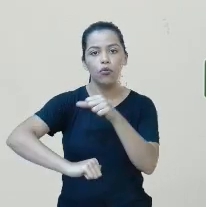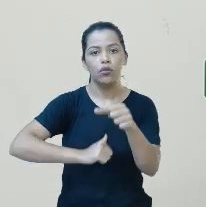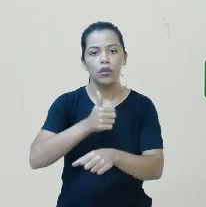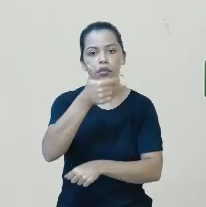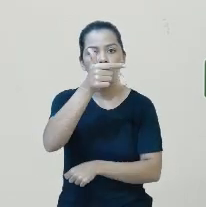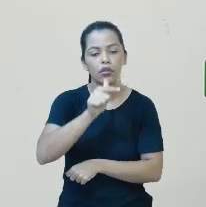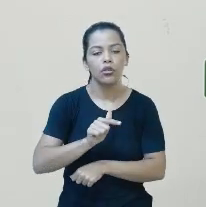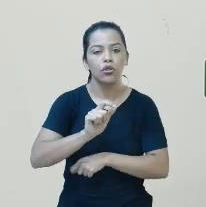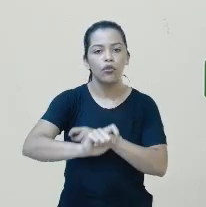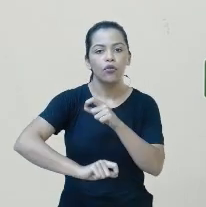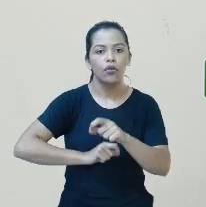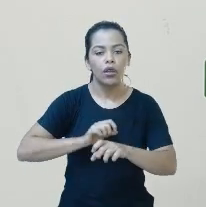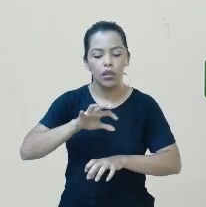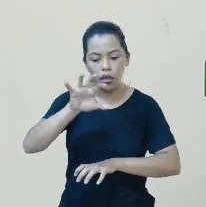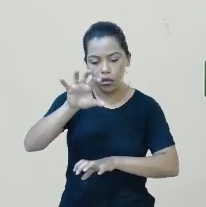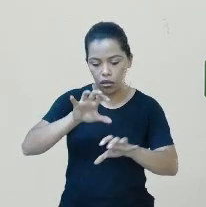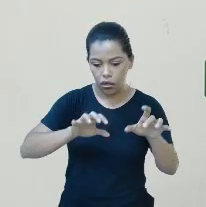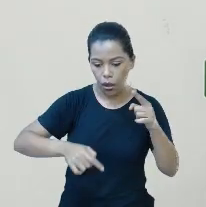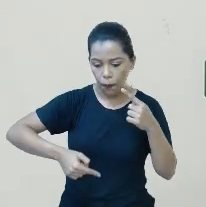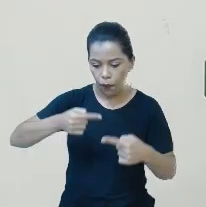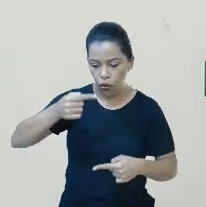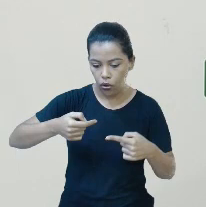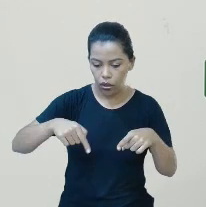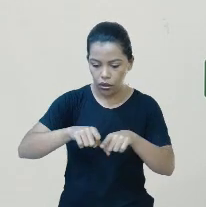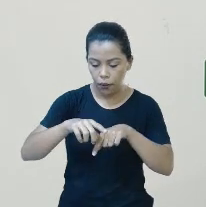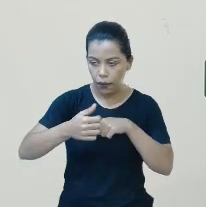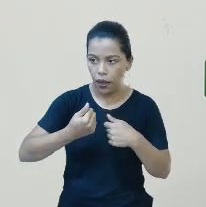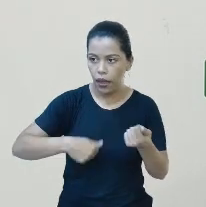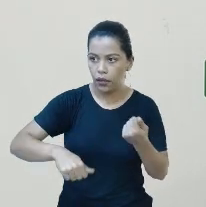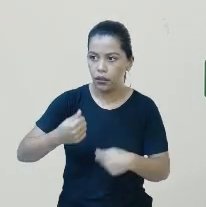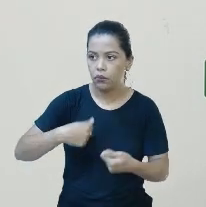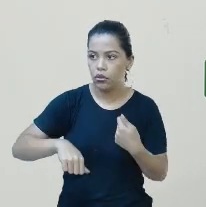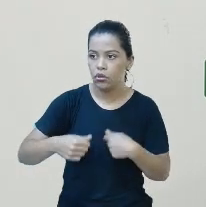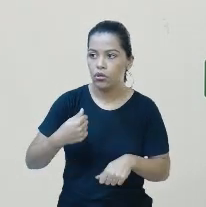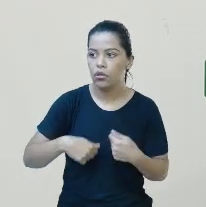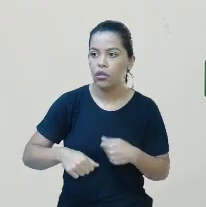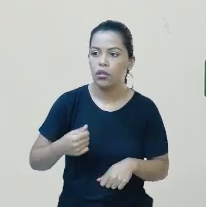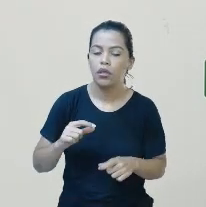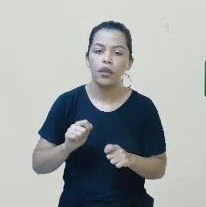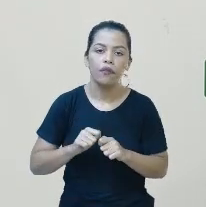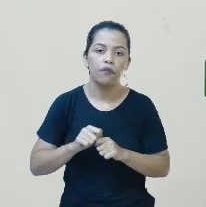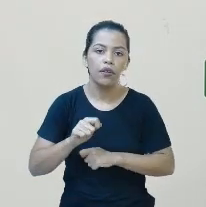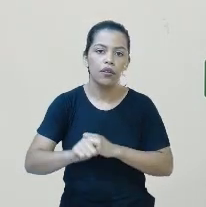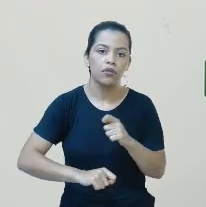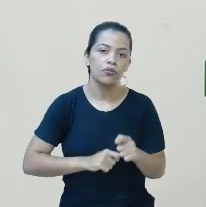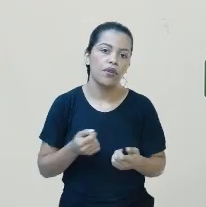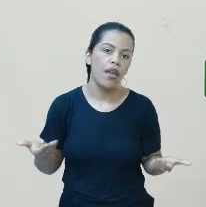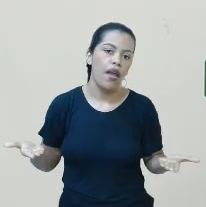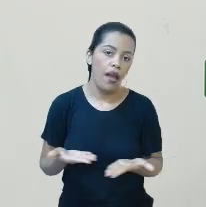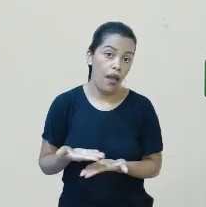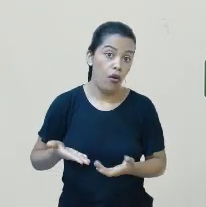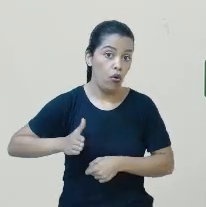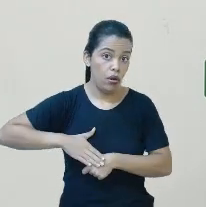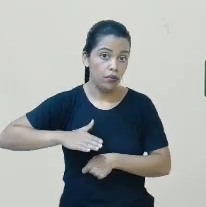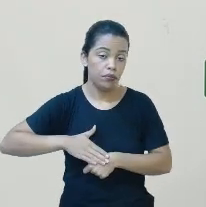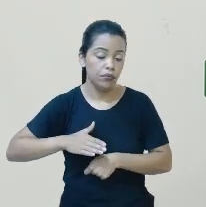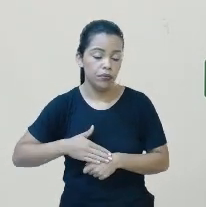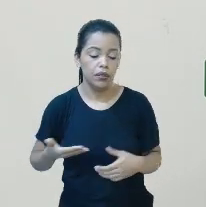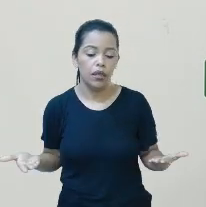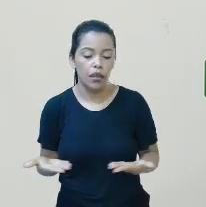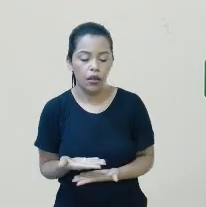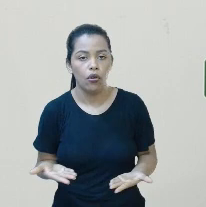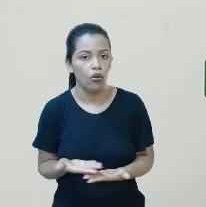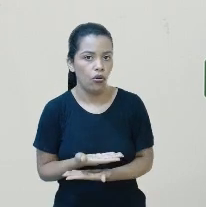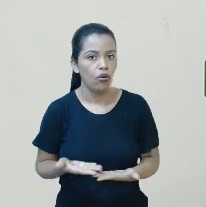na divisão política e administrativa e consolidou a de hoje, a